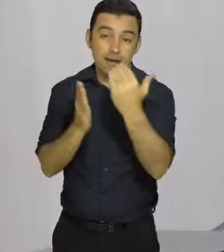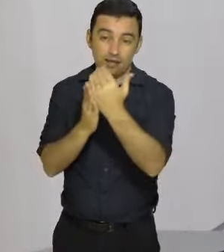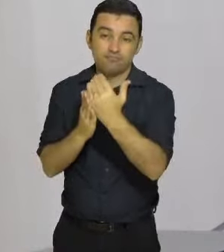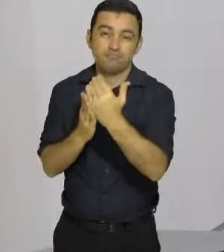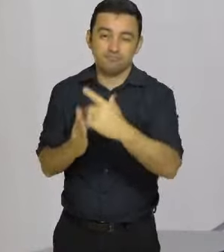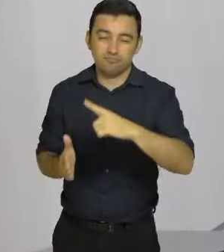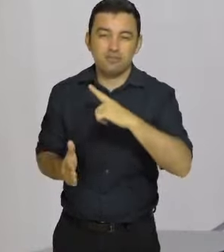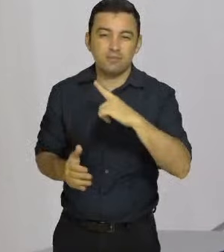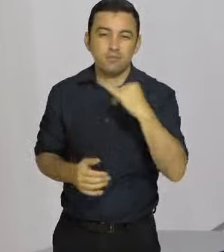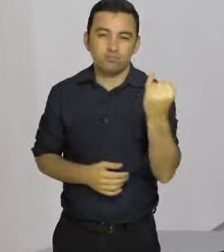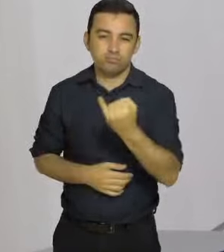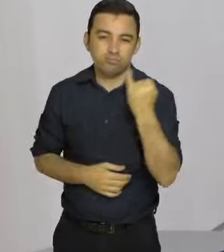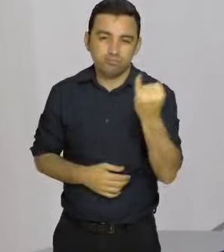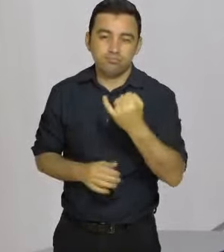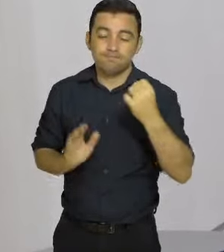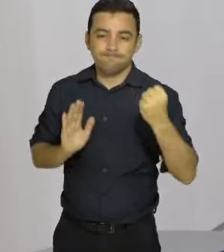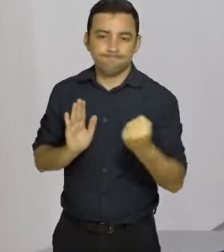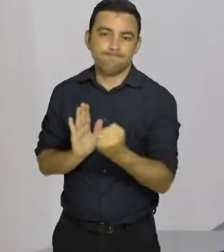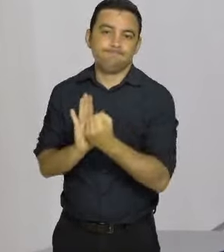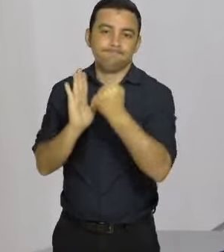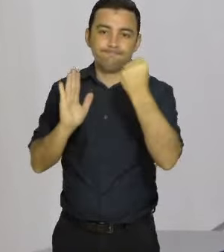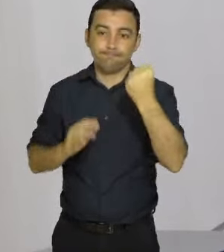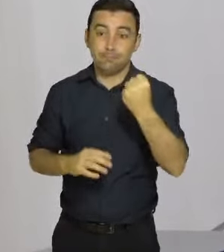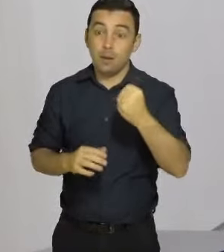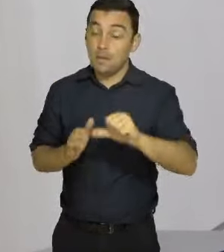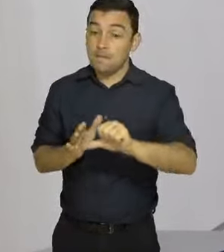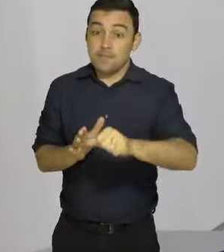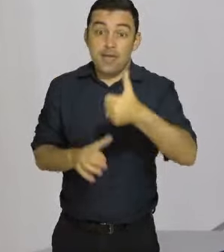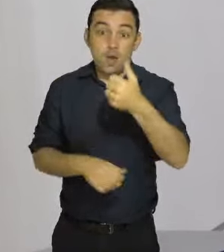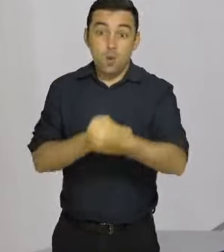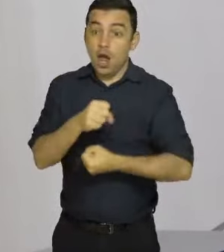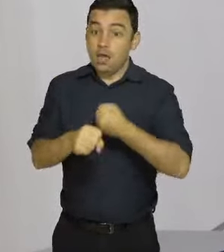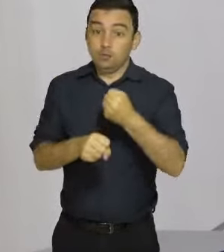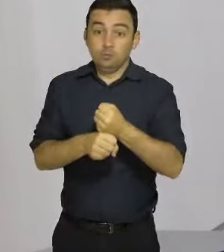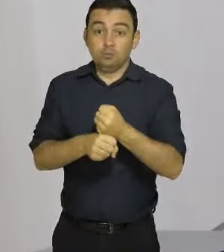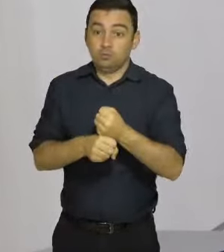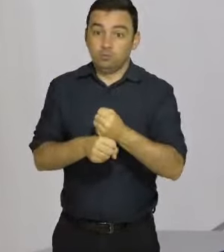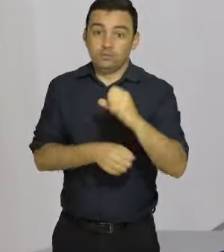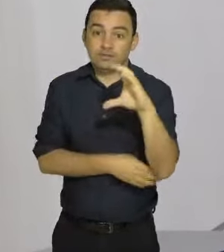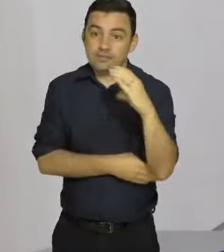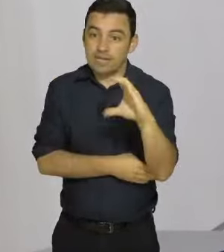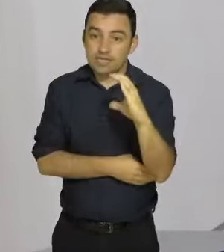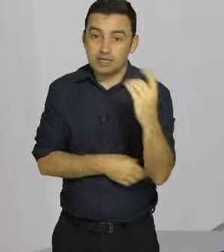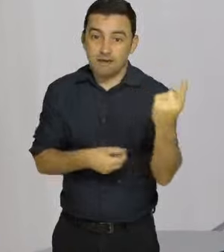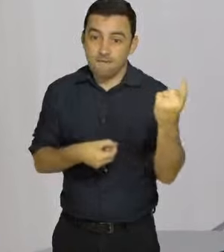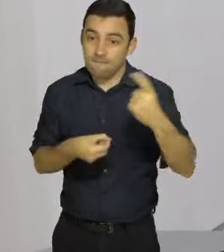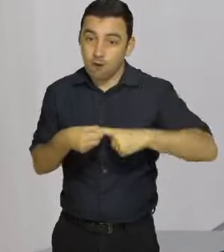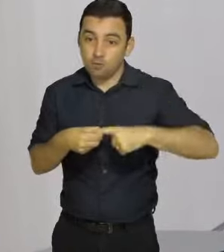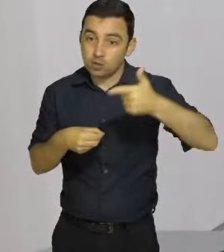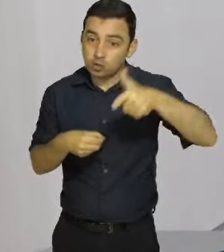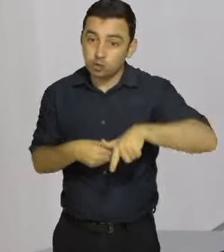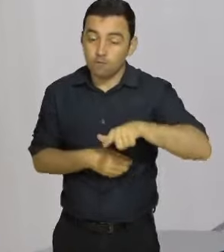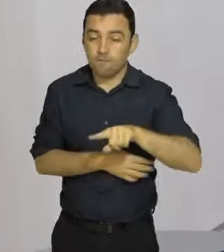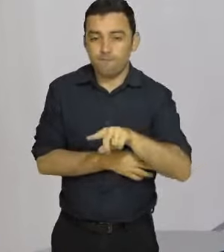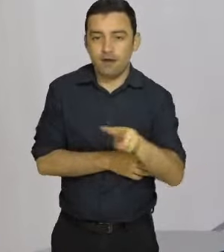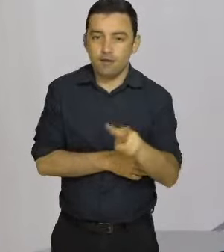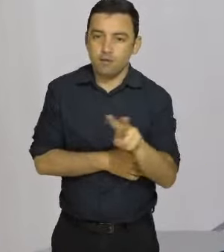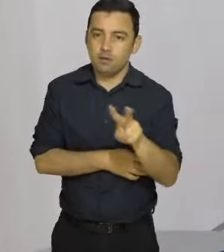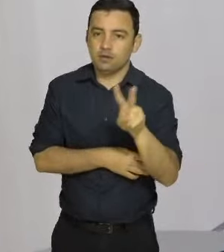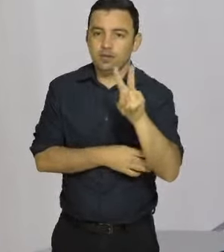significativa por marcar o primeiro ano em que a ciência voltou a ser valorizada